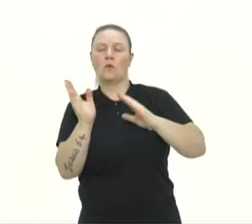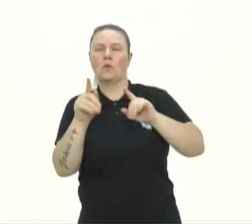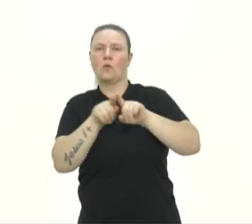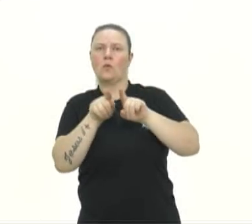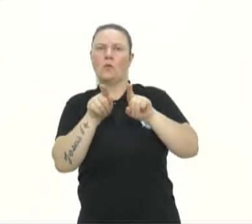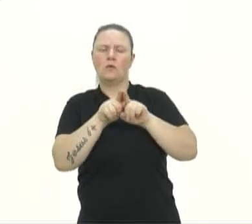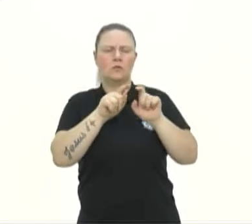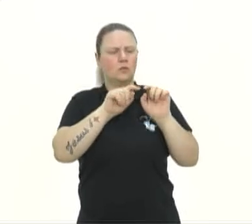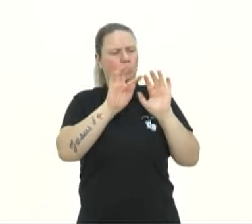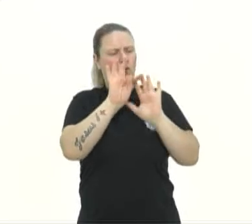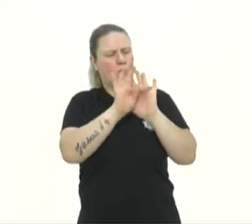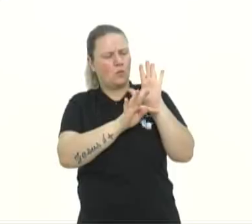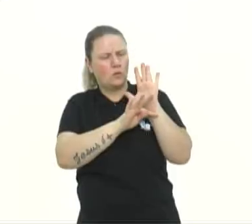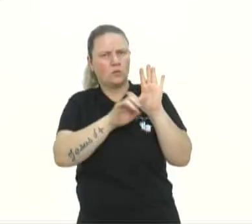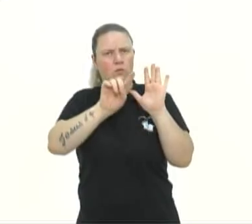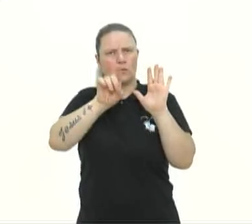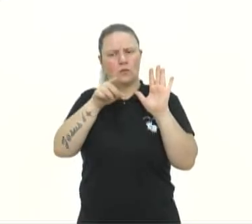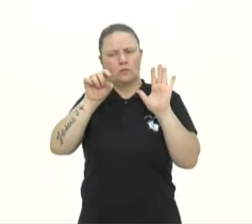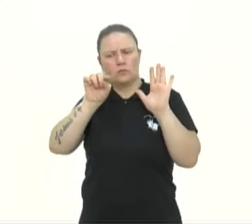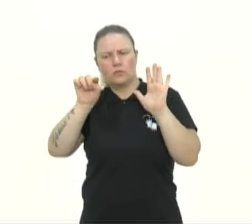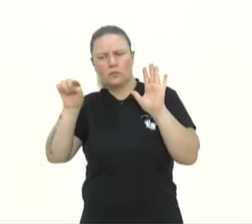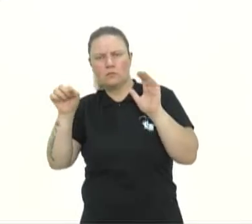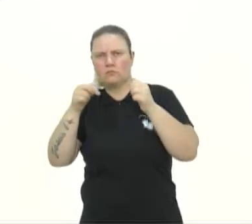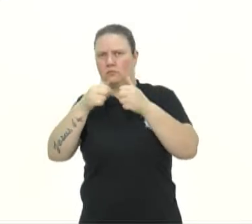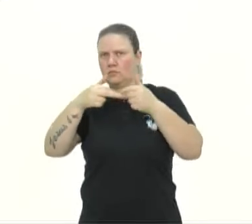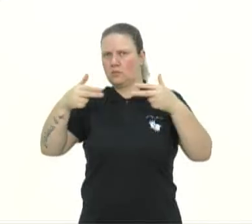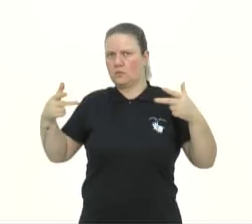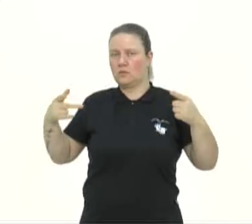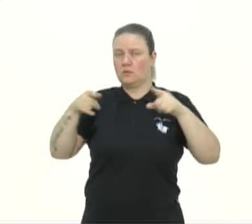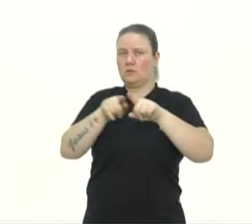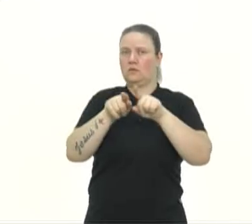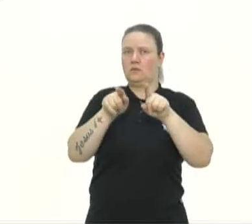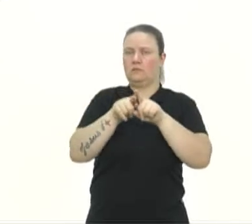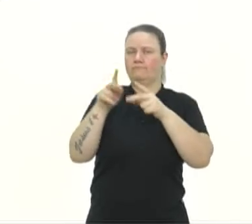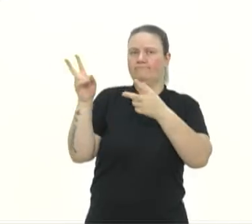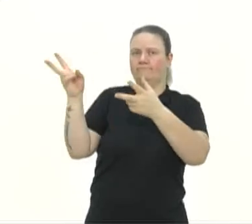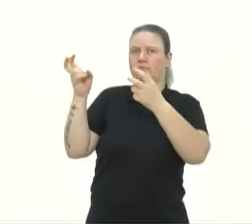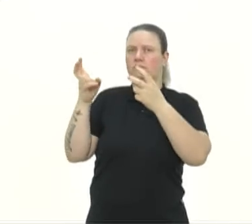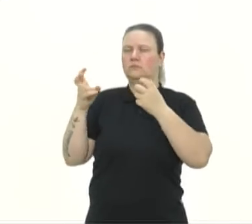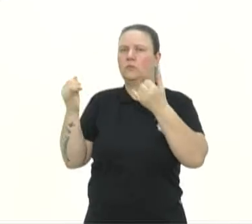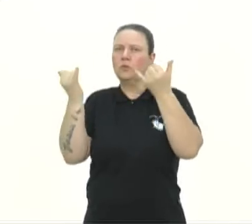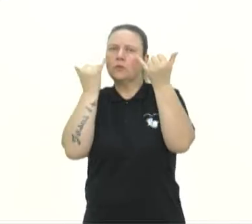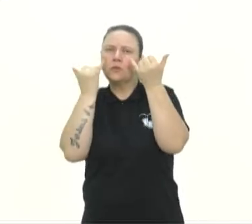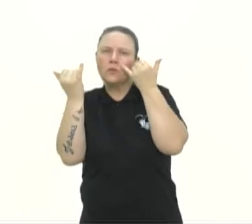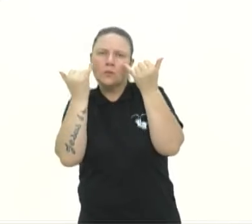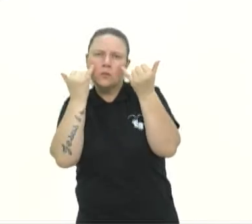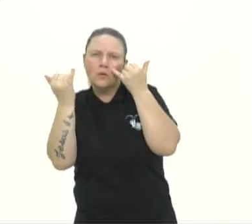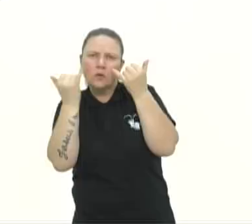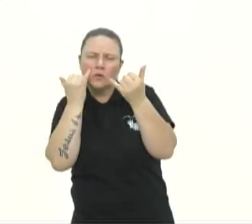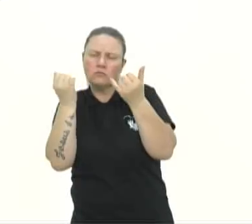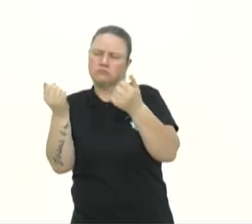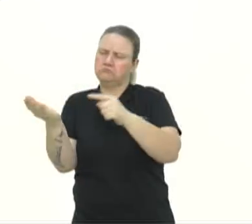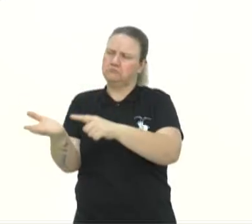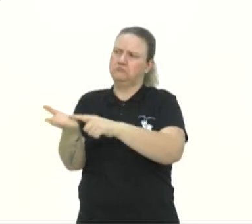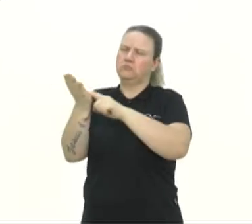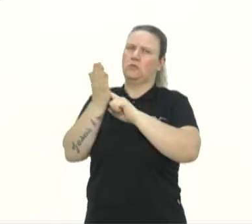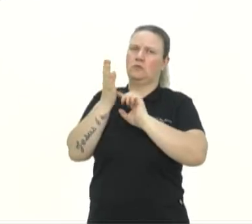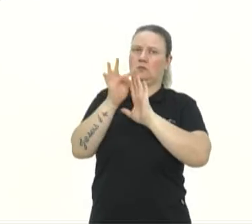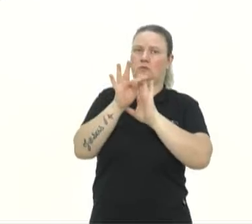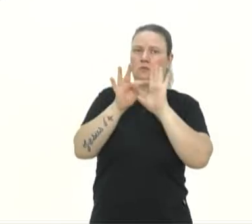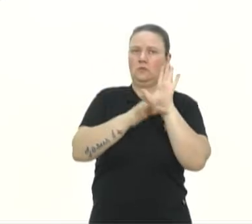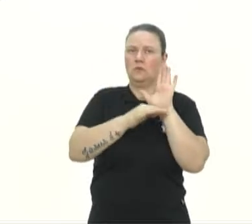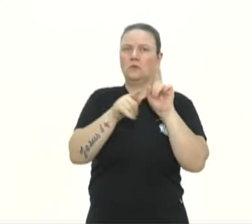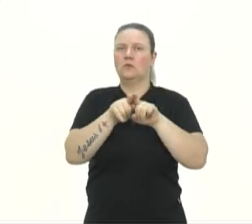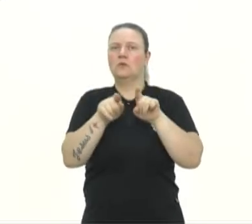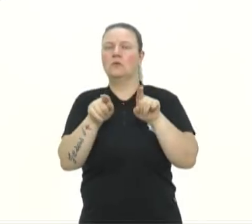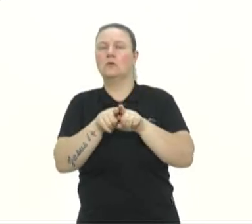pontuação e outras notações. Vamos identificar informações explícitas do texto. E